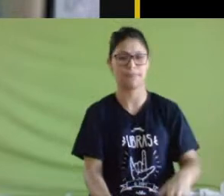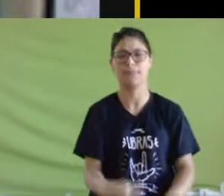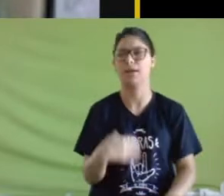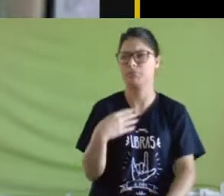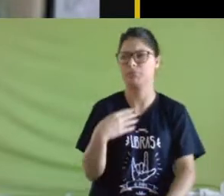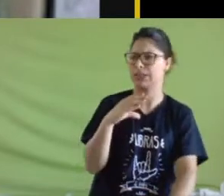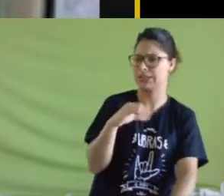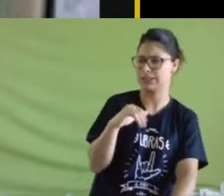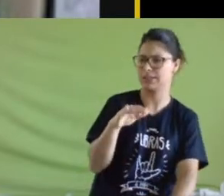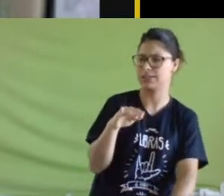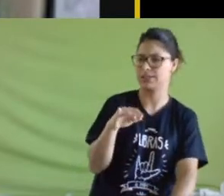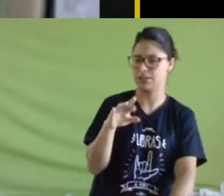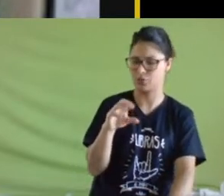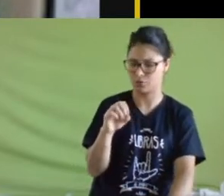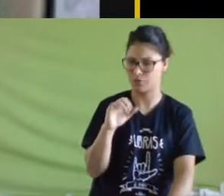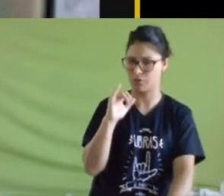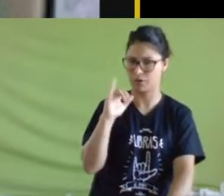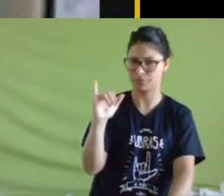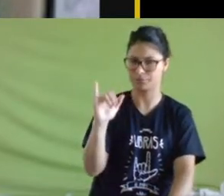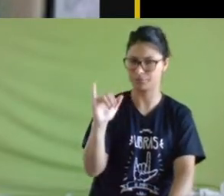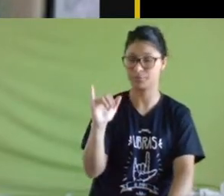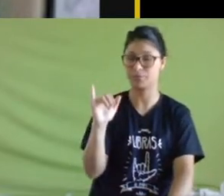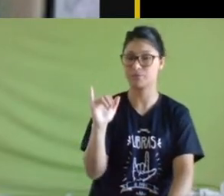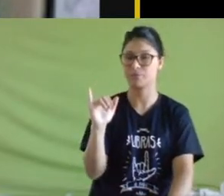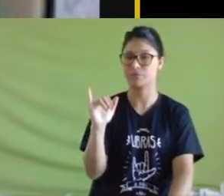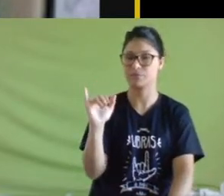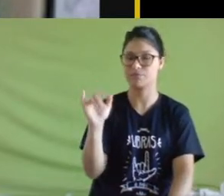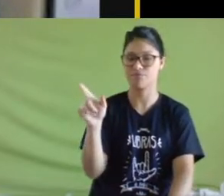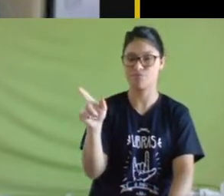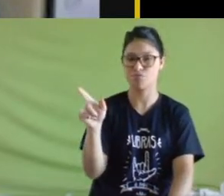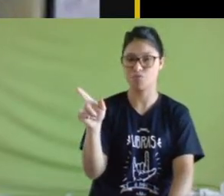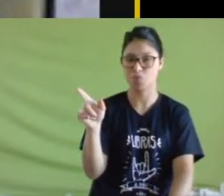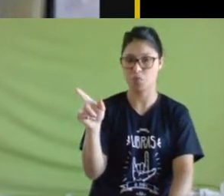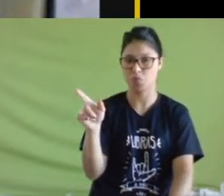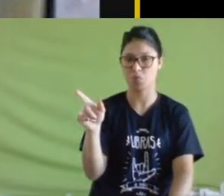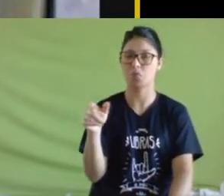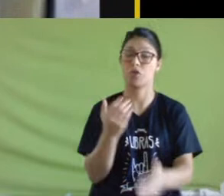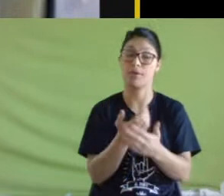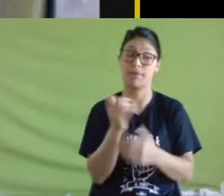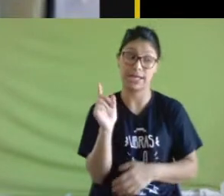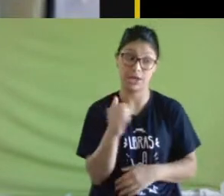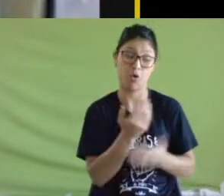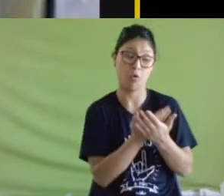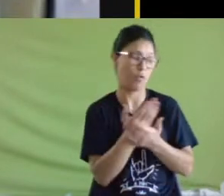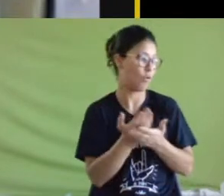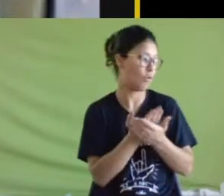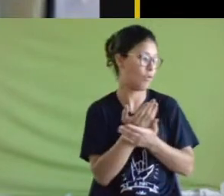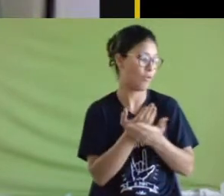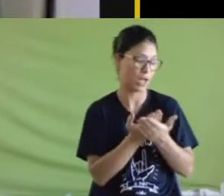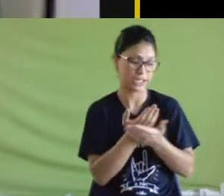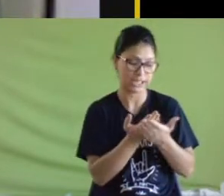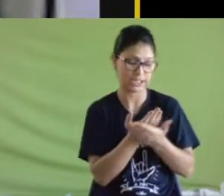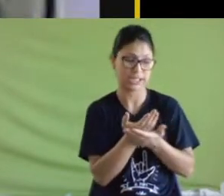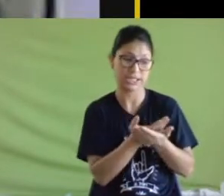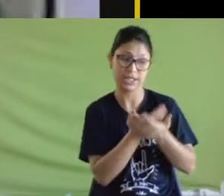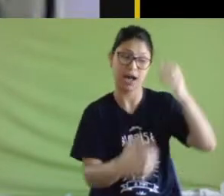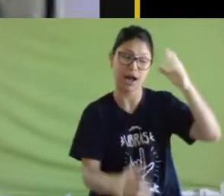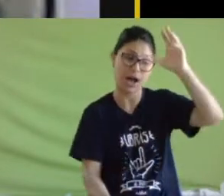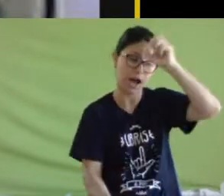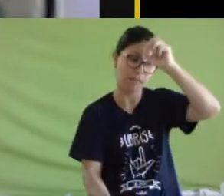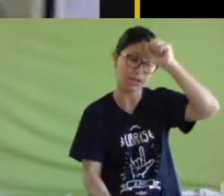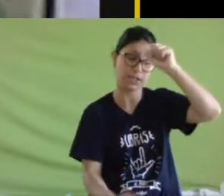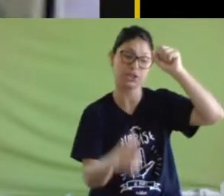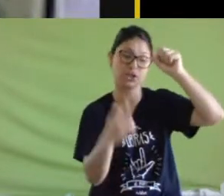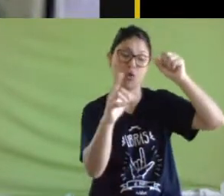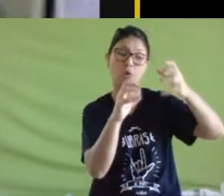o Temístocles Velho, ele disse que ele ficaria mais convencido se ele aprendesse uma outra arte,